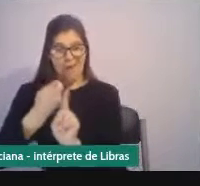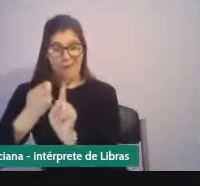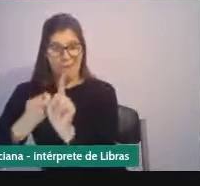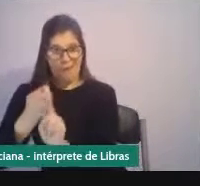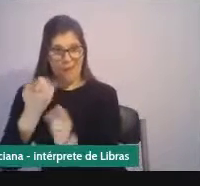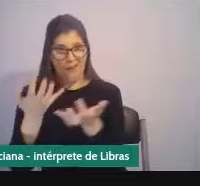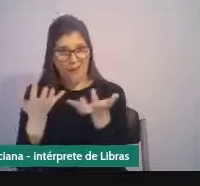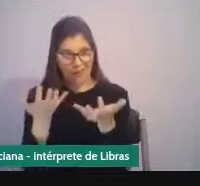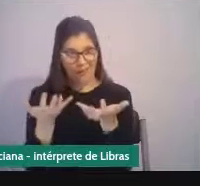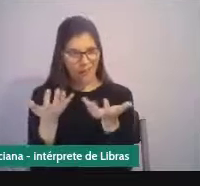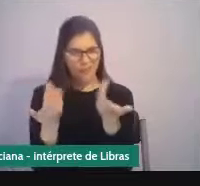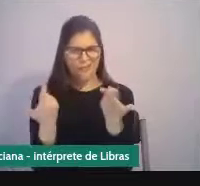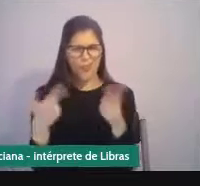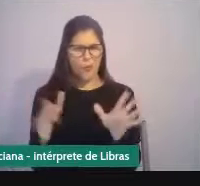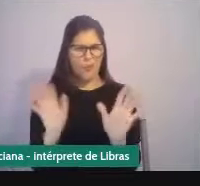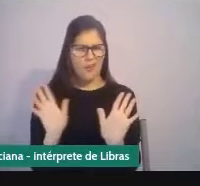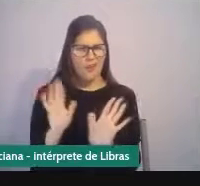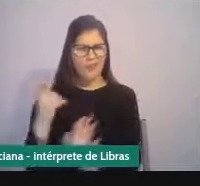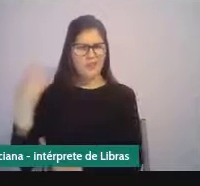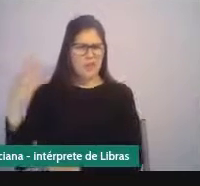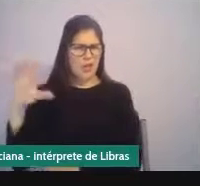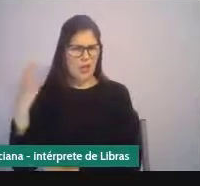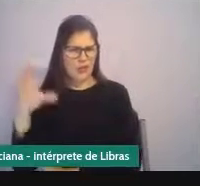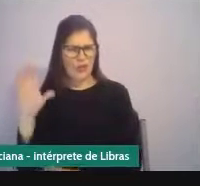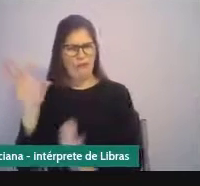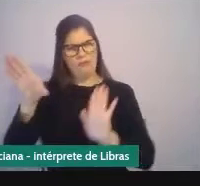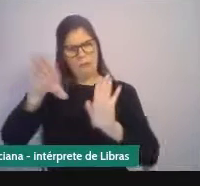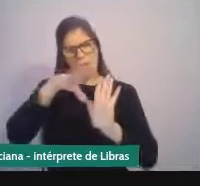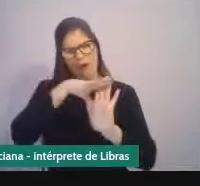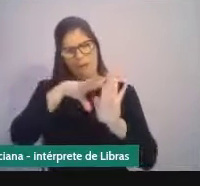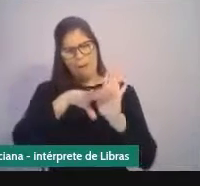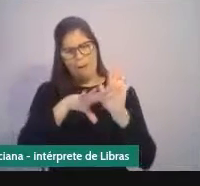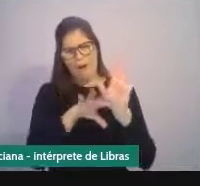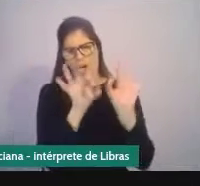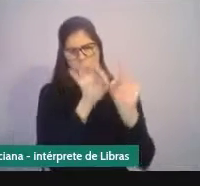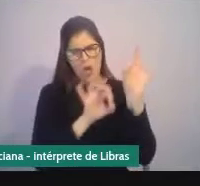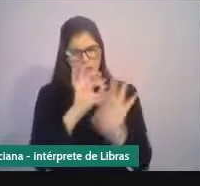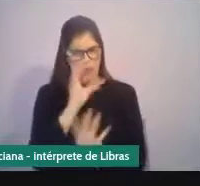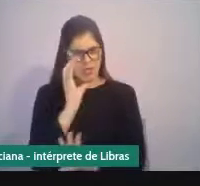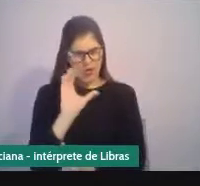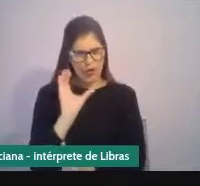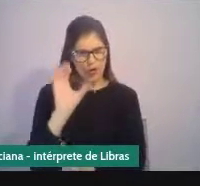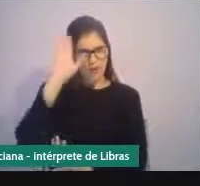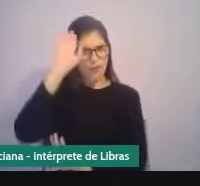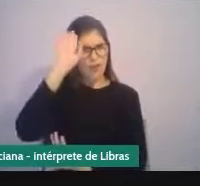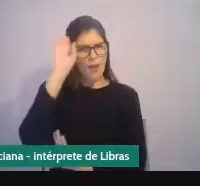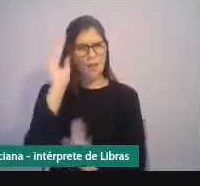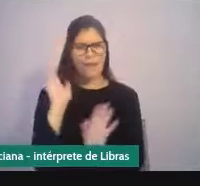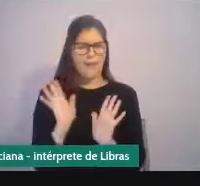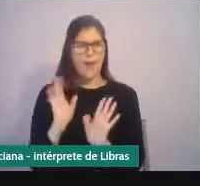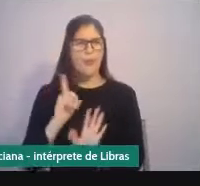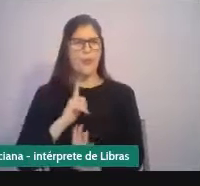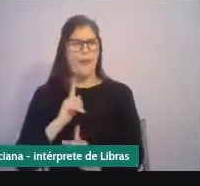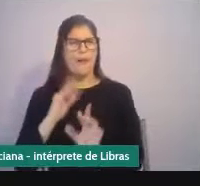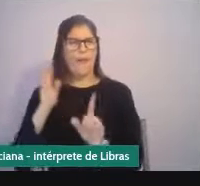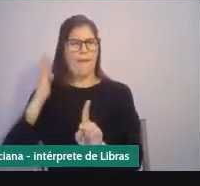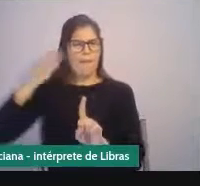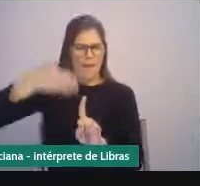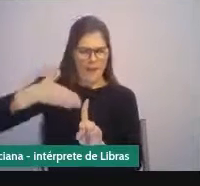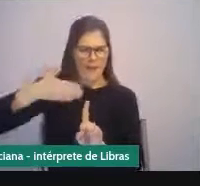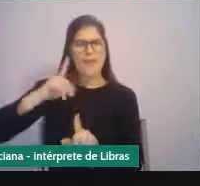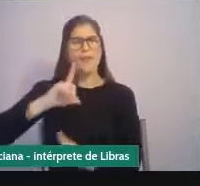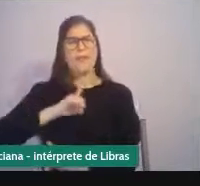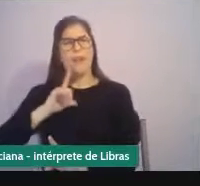caráter científico, assim, com resumo, abstract, não é esse o objetivo dos textos, eles têm referências, claro, tem as figuras,